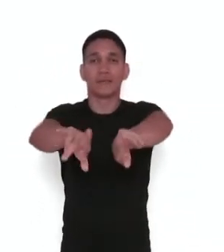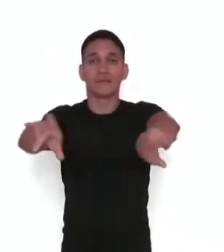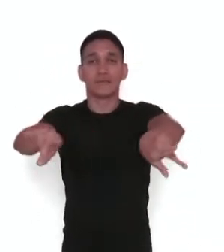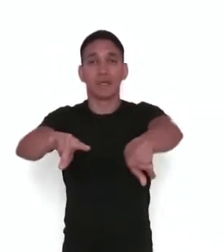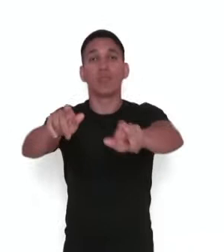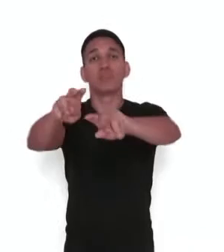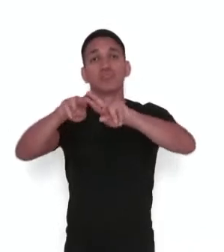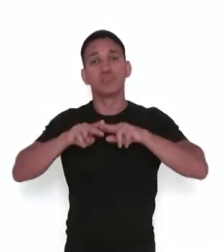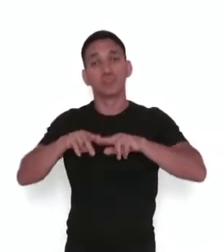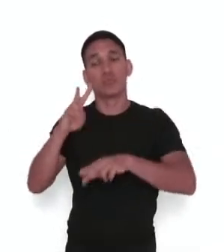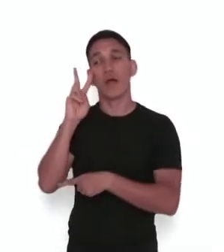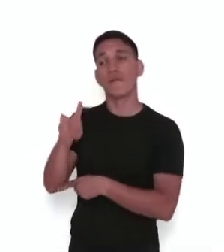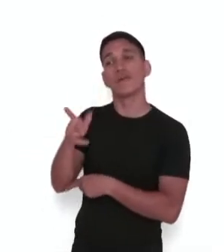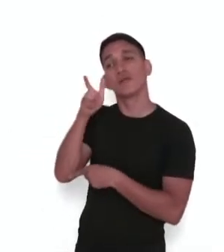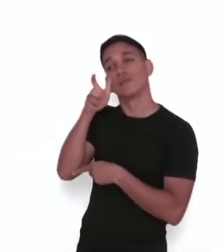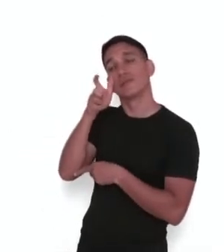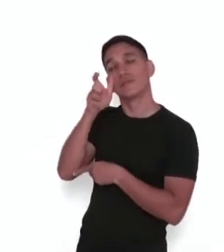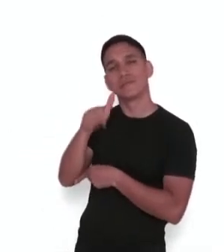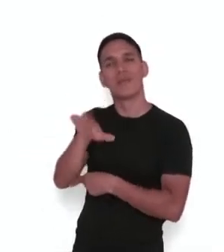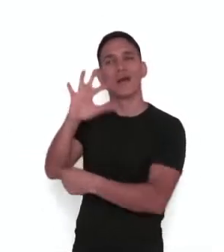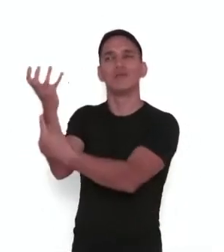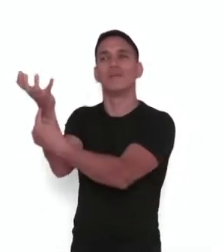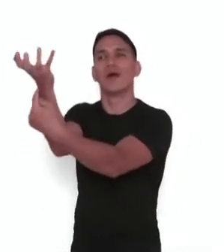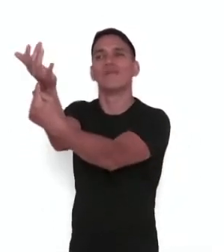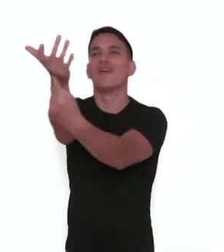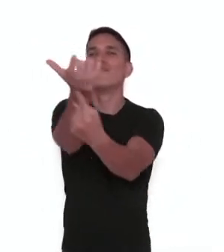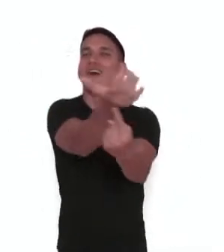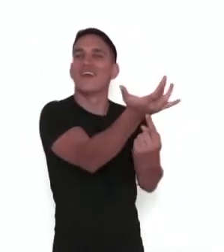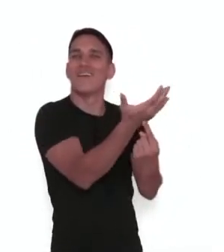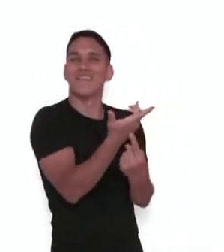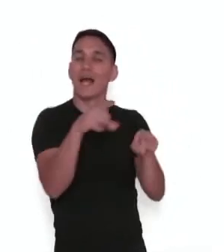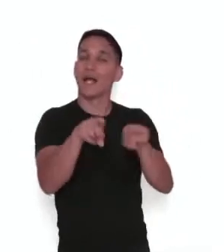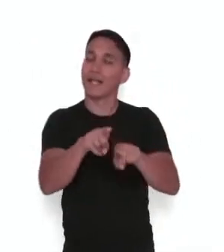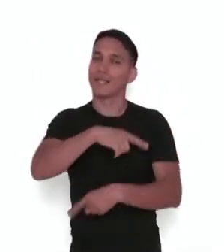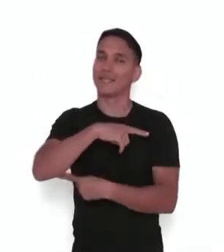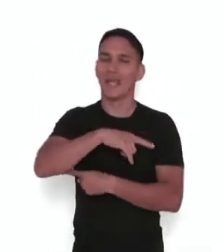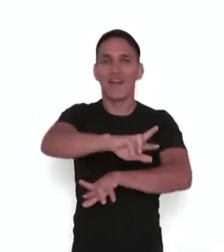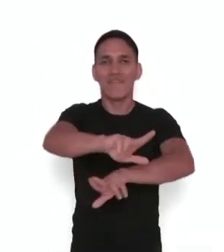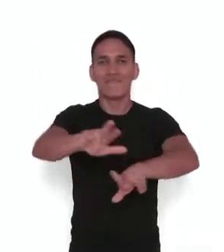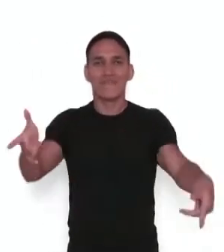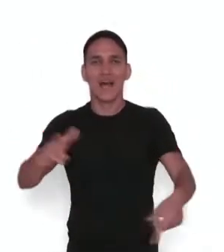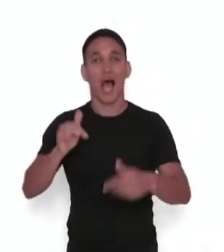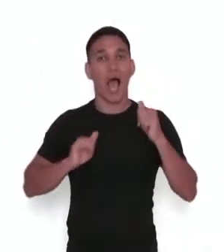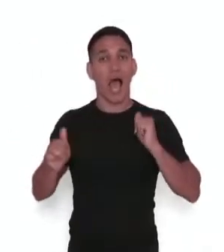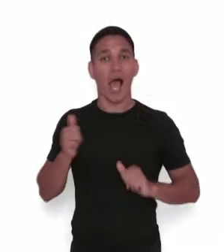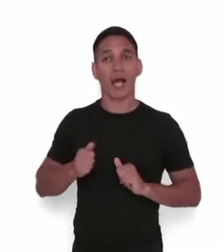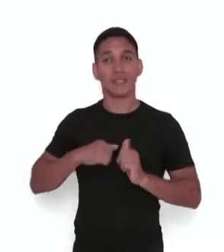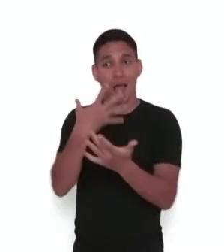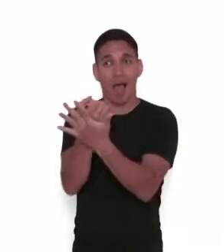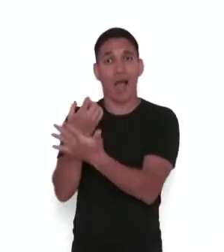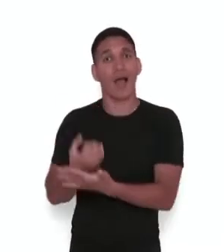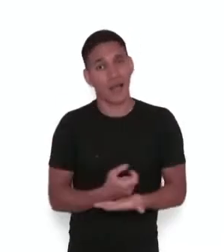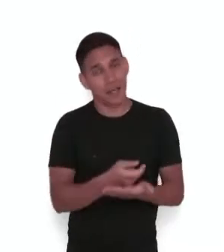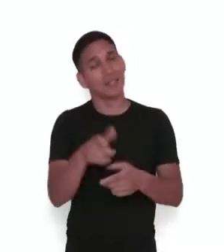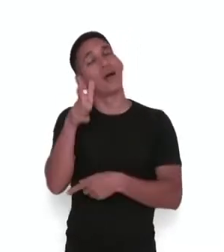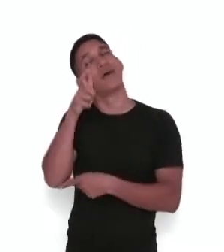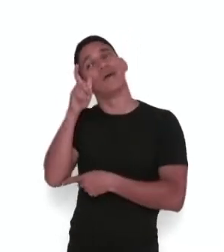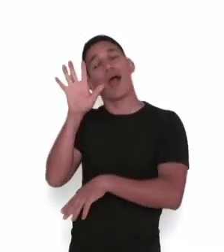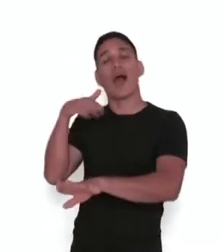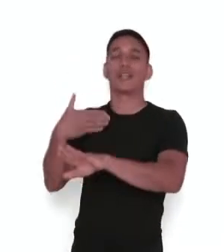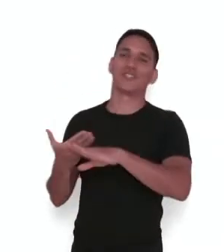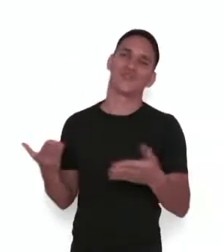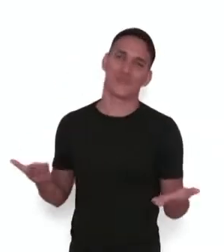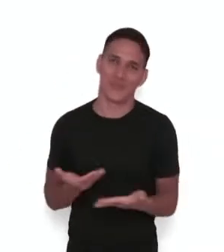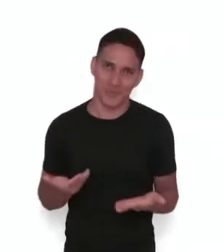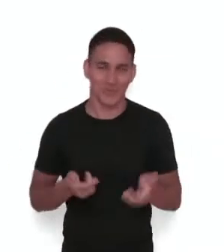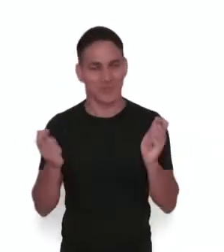vistos à luz de velas. Artistas registraram essas imagens e podemos apreciá-las até hoje.